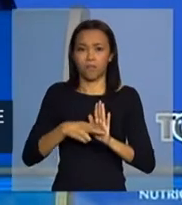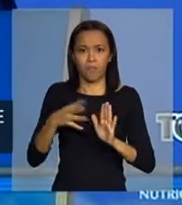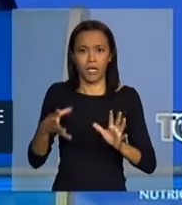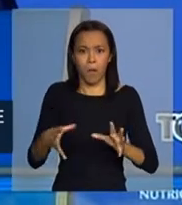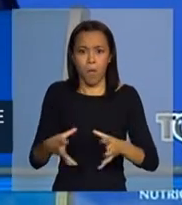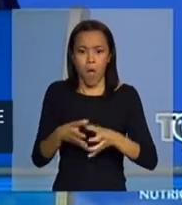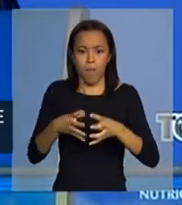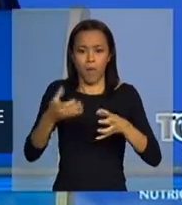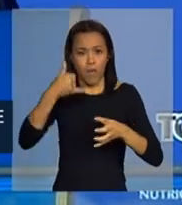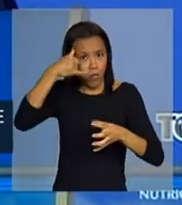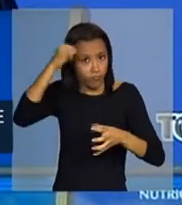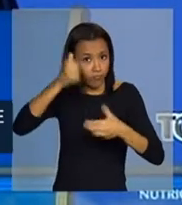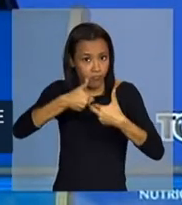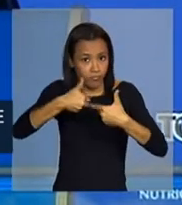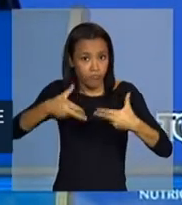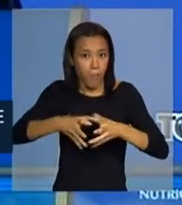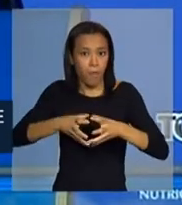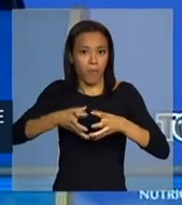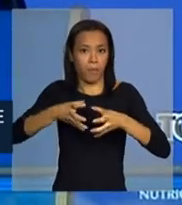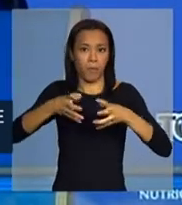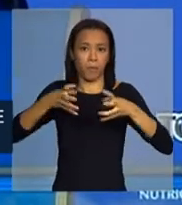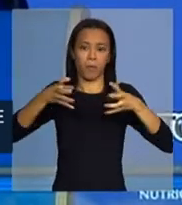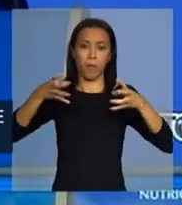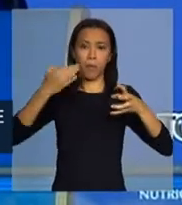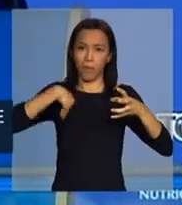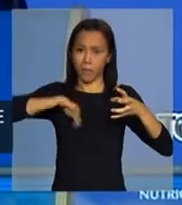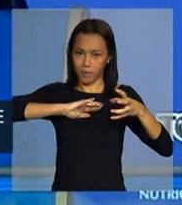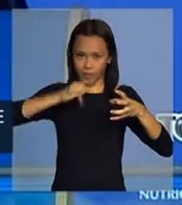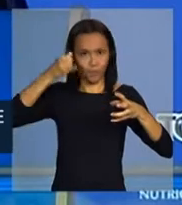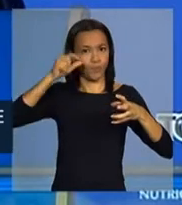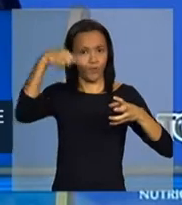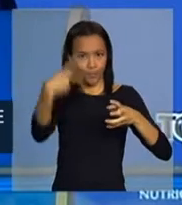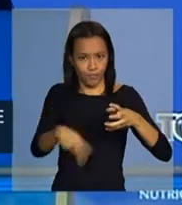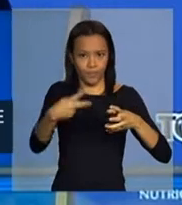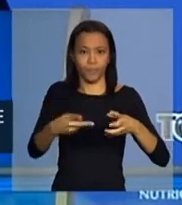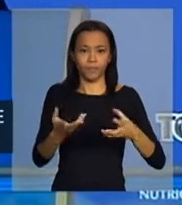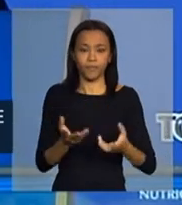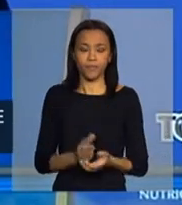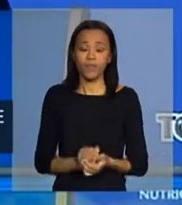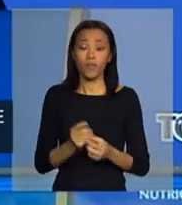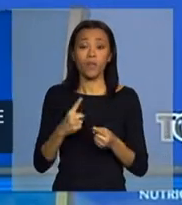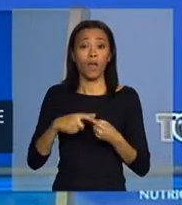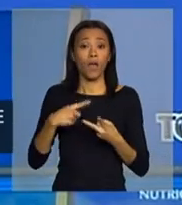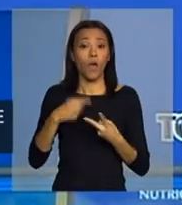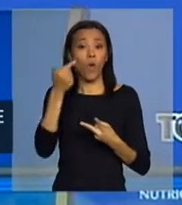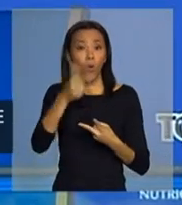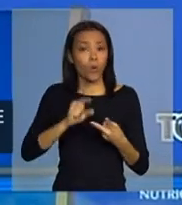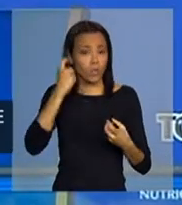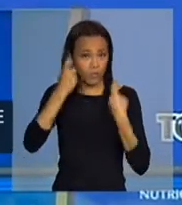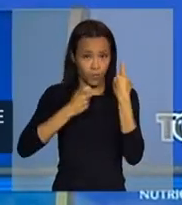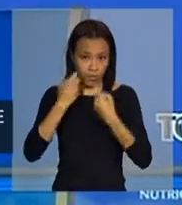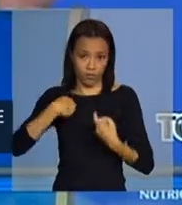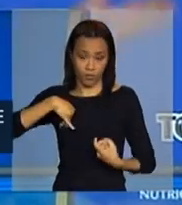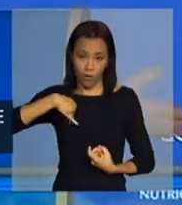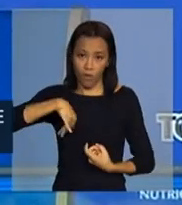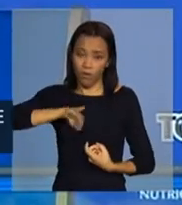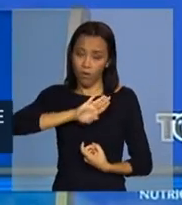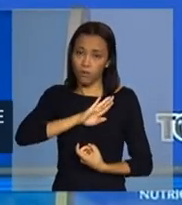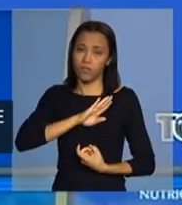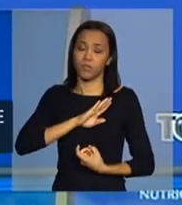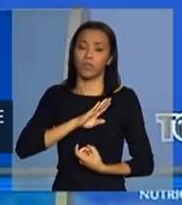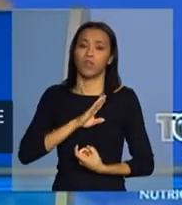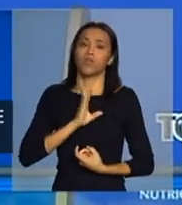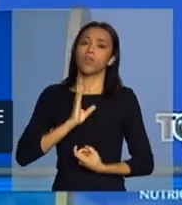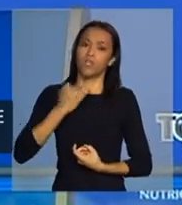produção e da produtividade de nossos rebanhos. Outra preocupação nossa, e que a gente